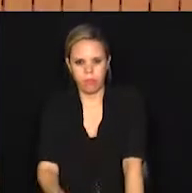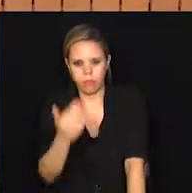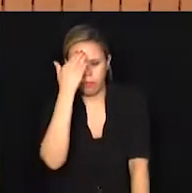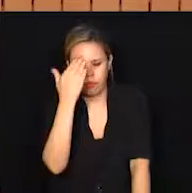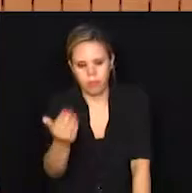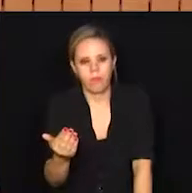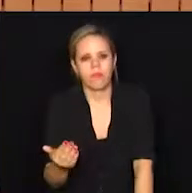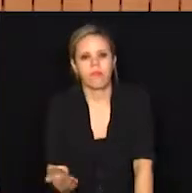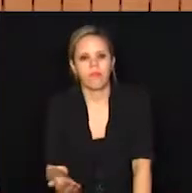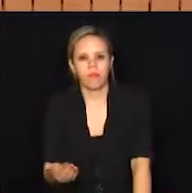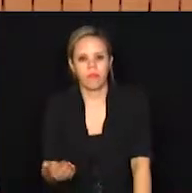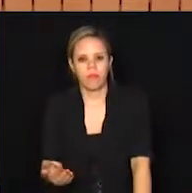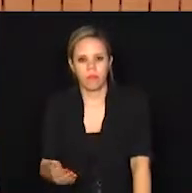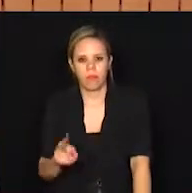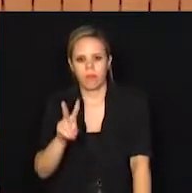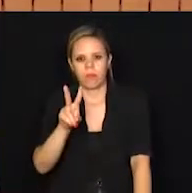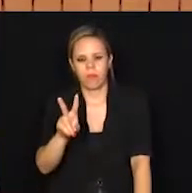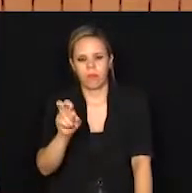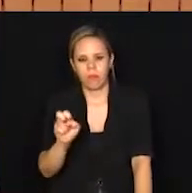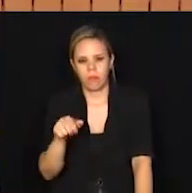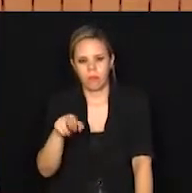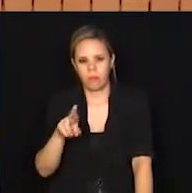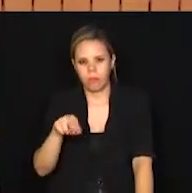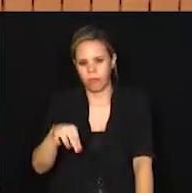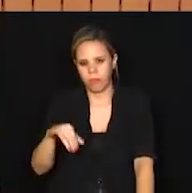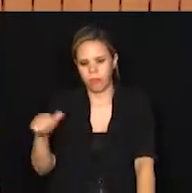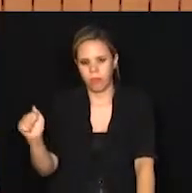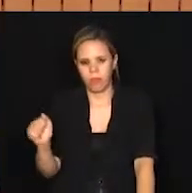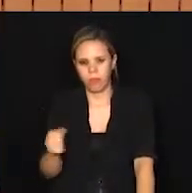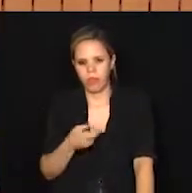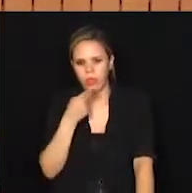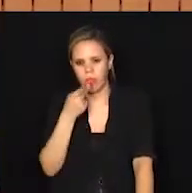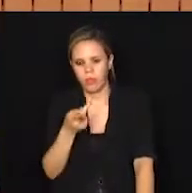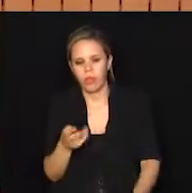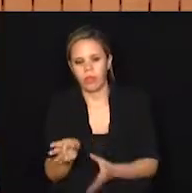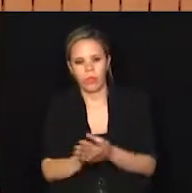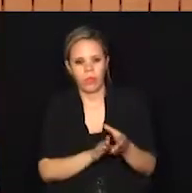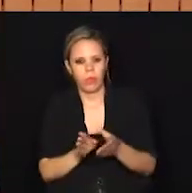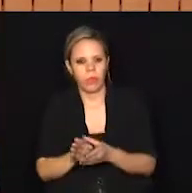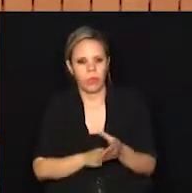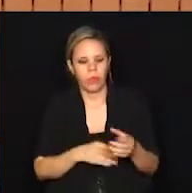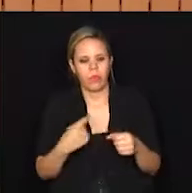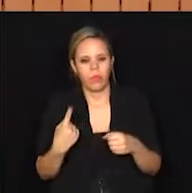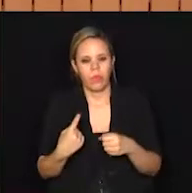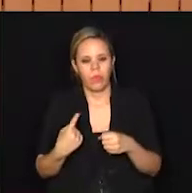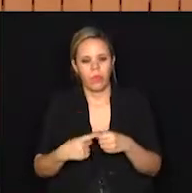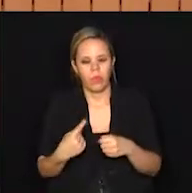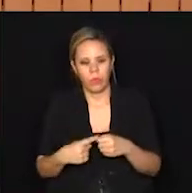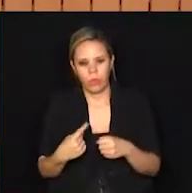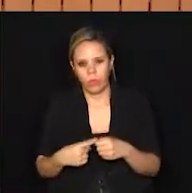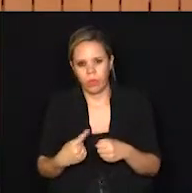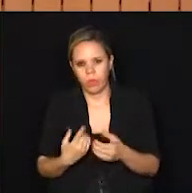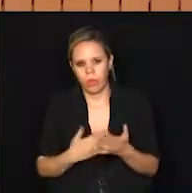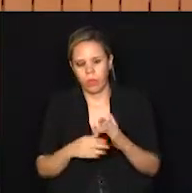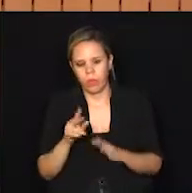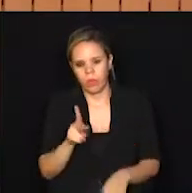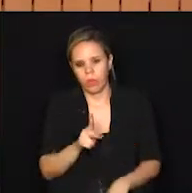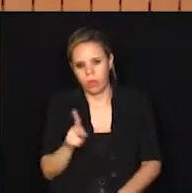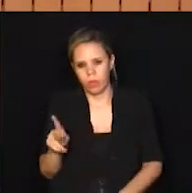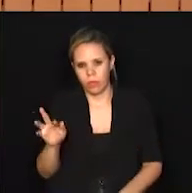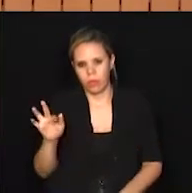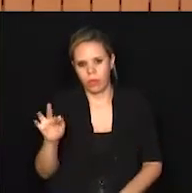fato a opinião dos pais e profissionais da educação não for considerada? Então, é algo que eu queria deixar também